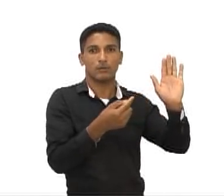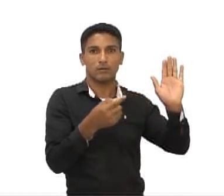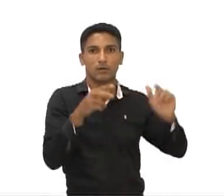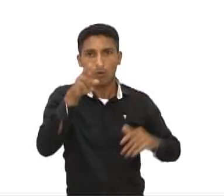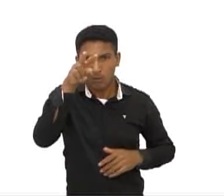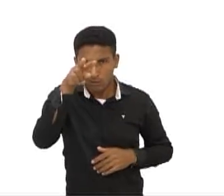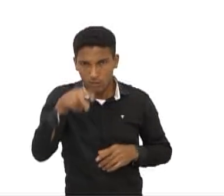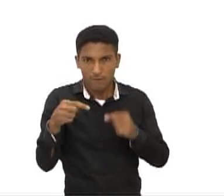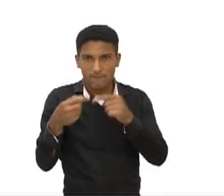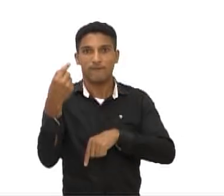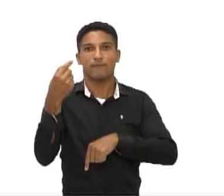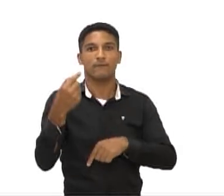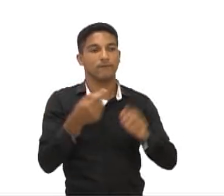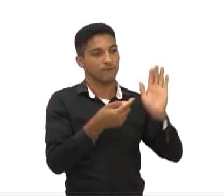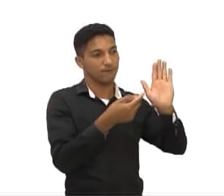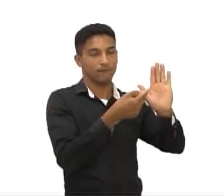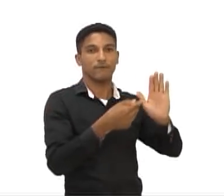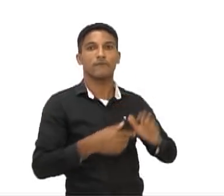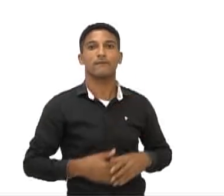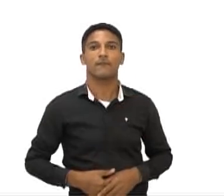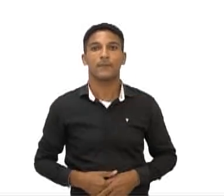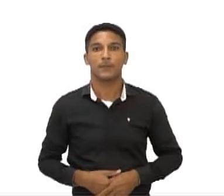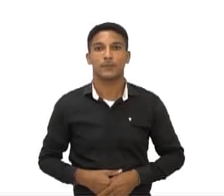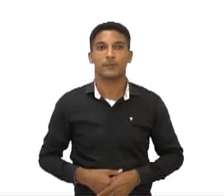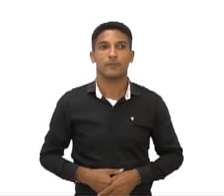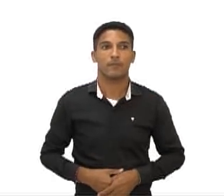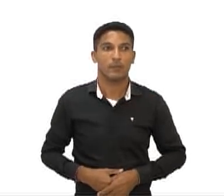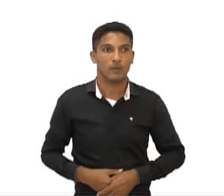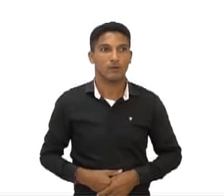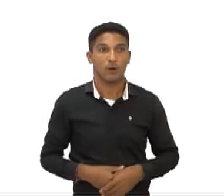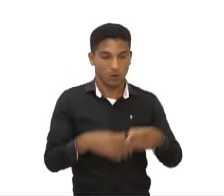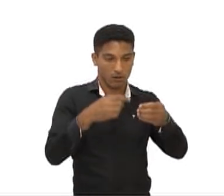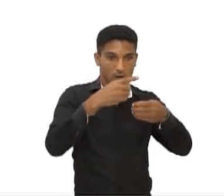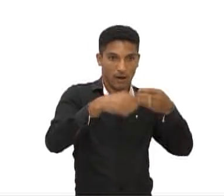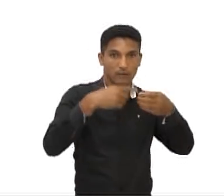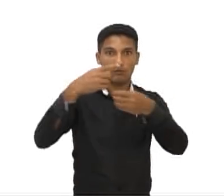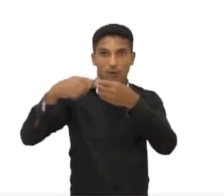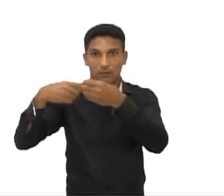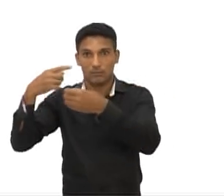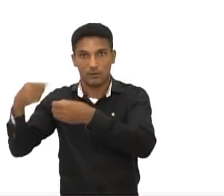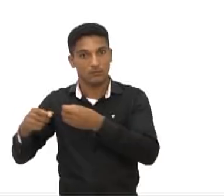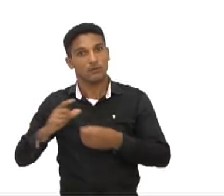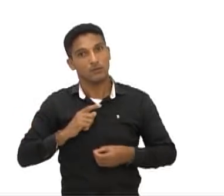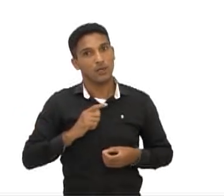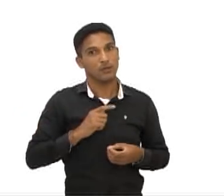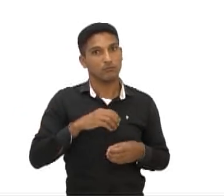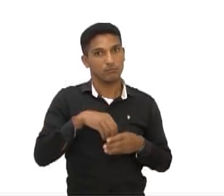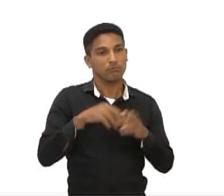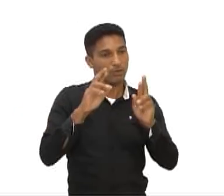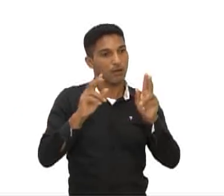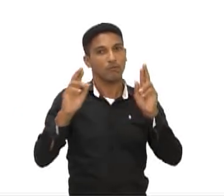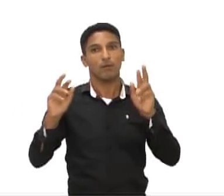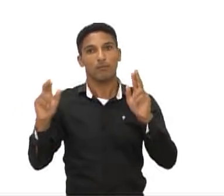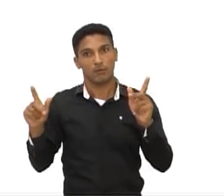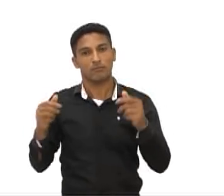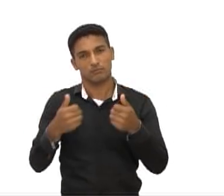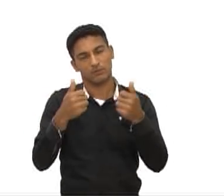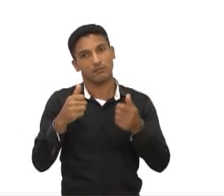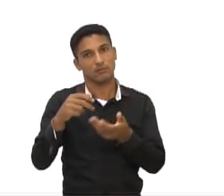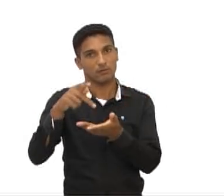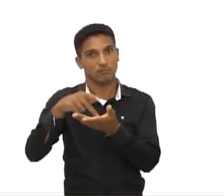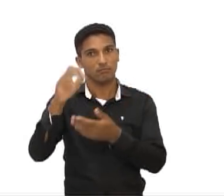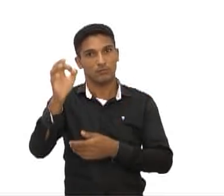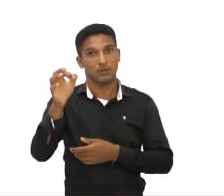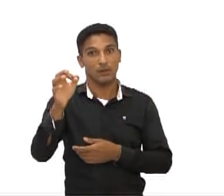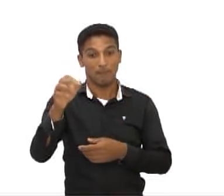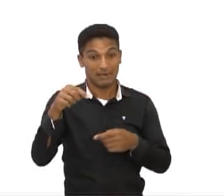químicos apresentam propriedades diferentes um do outro. Isso é verdade. Tá? Só que nós não queremos a verdade, nós queremos aquela que não